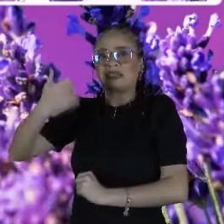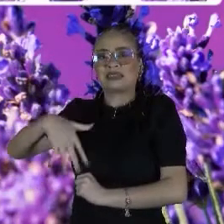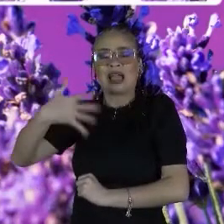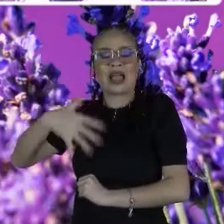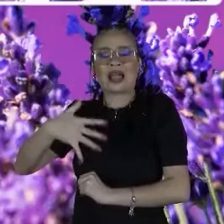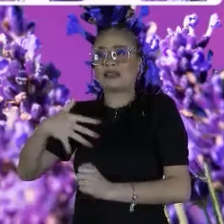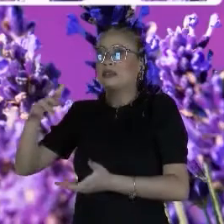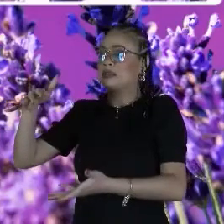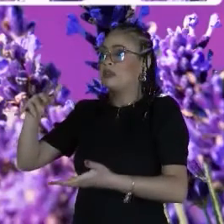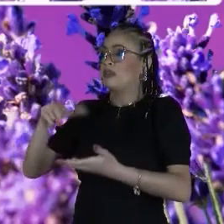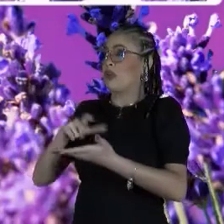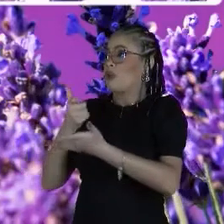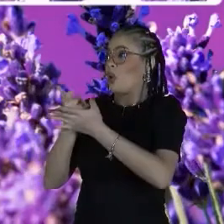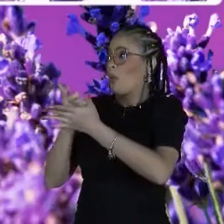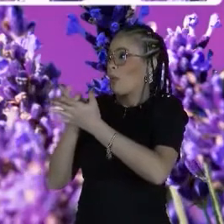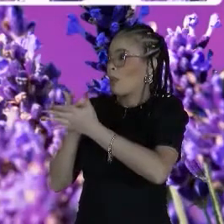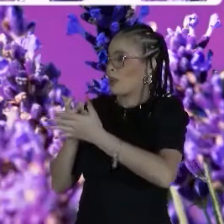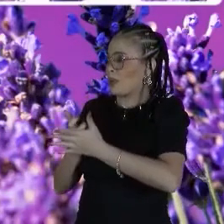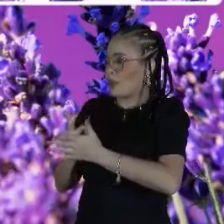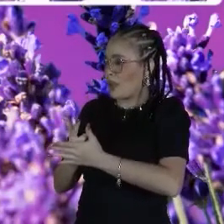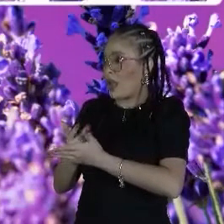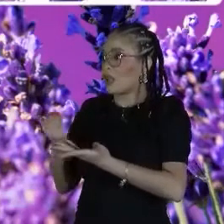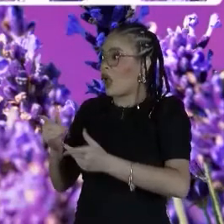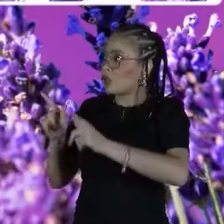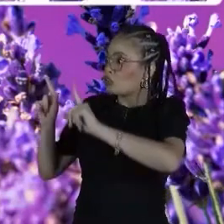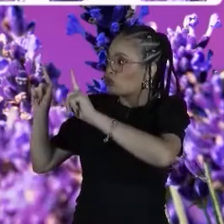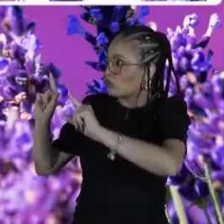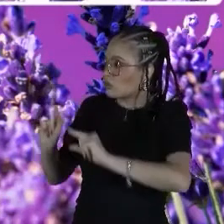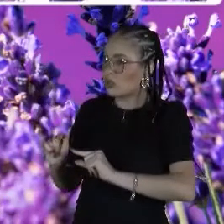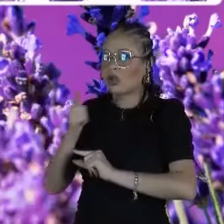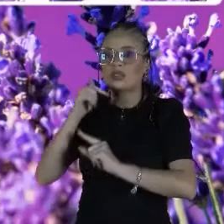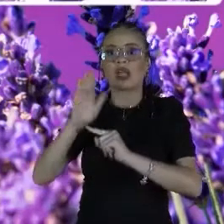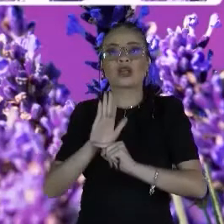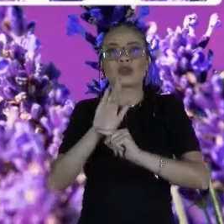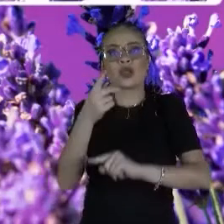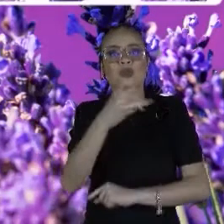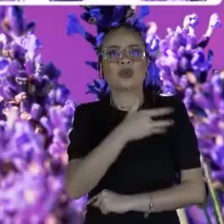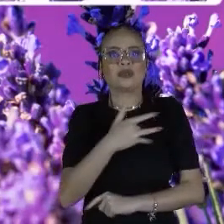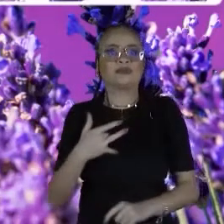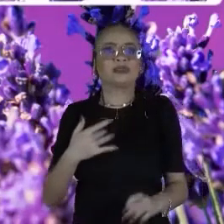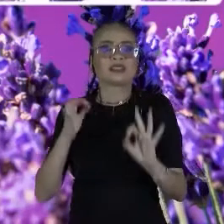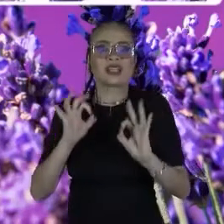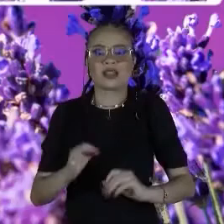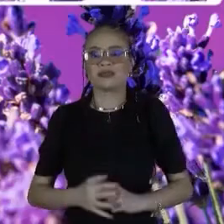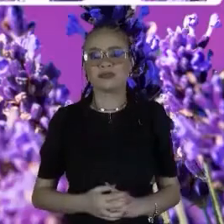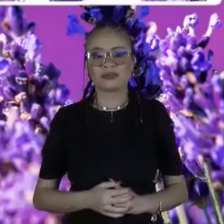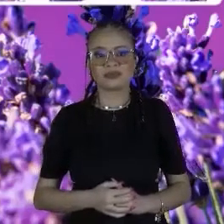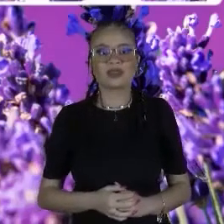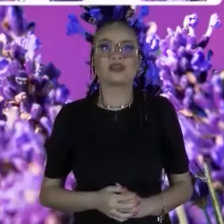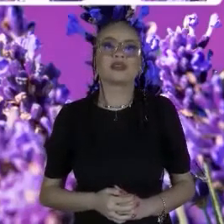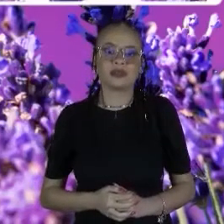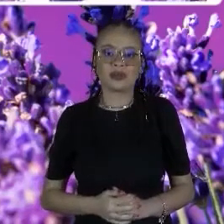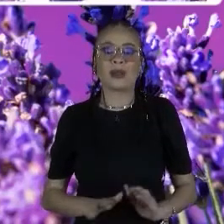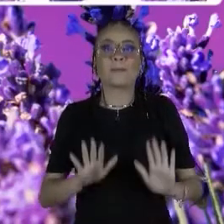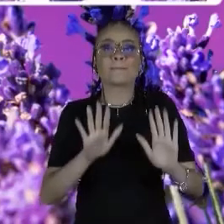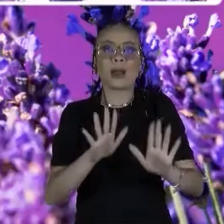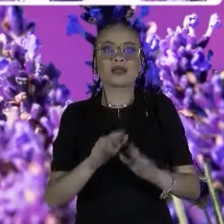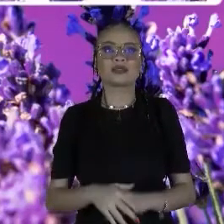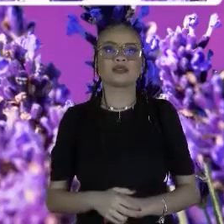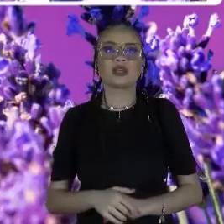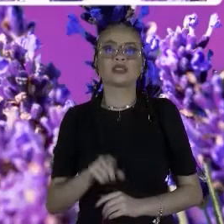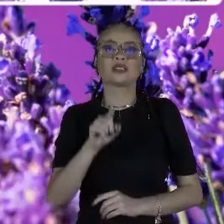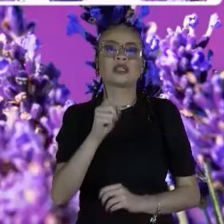impressionante como isso faz toda a diferença na sua saúde e claro gente Adoro essa